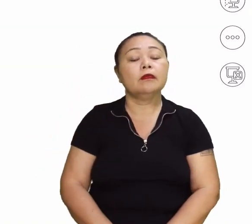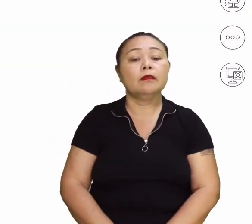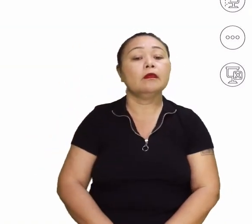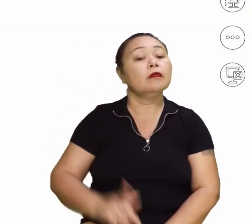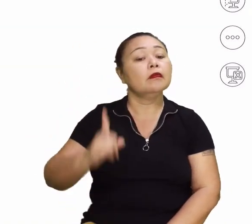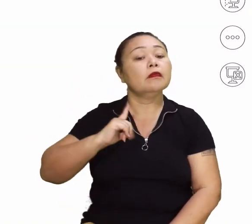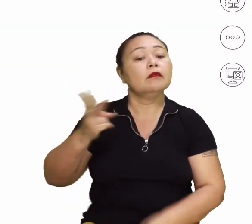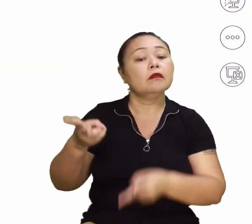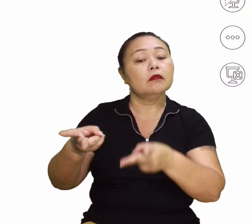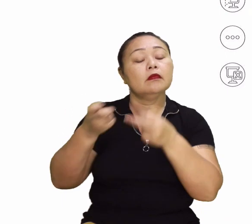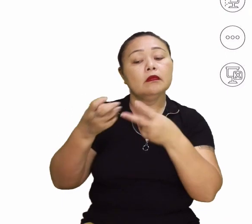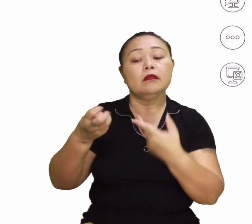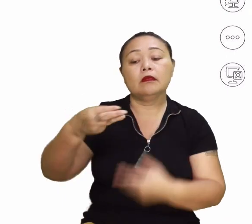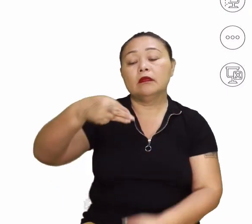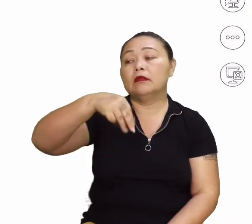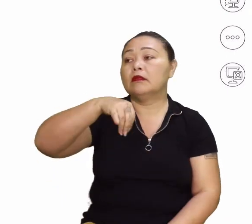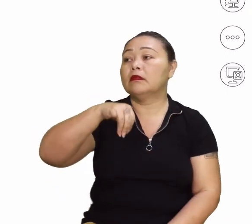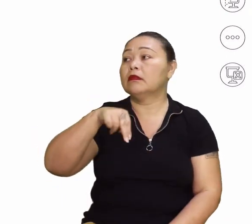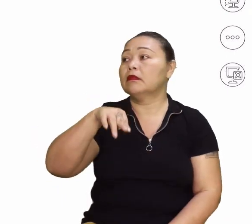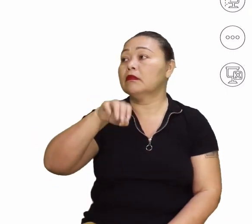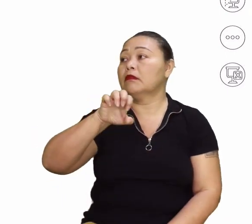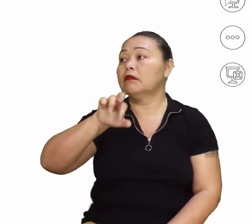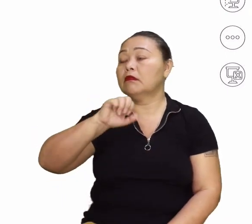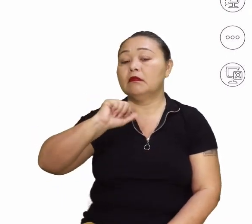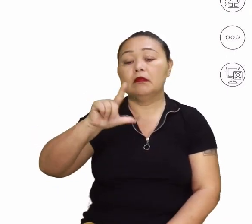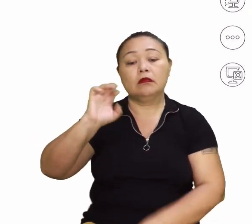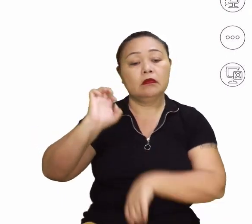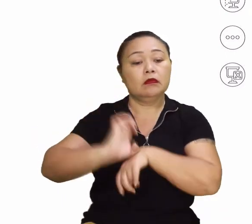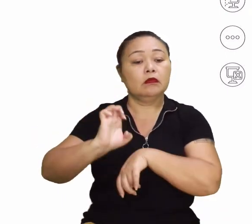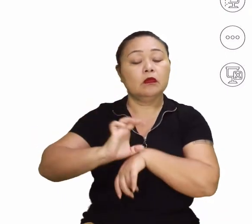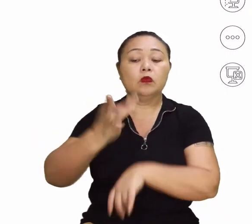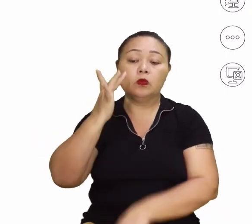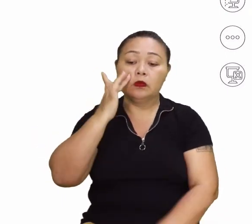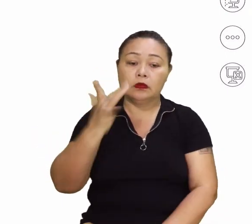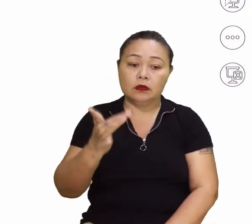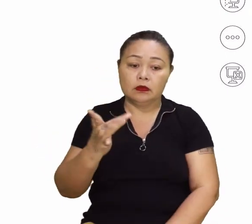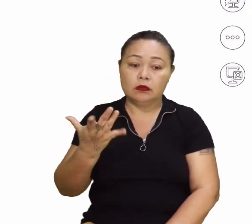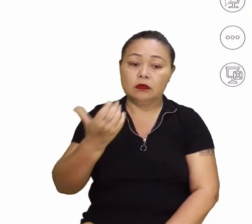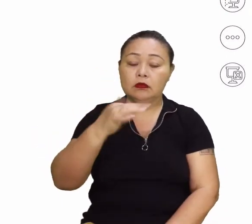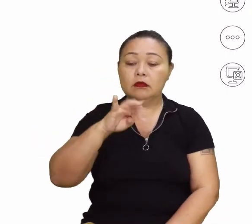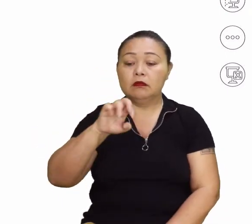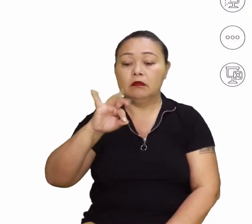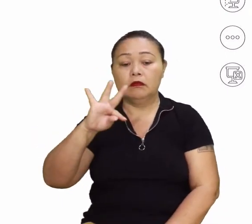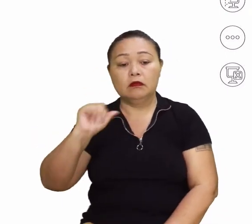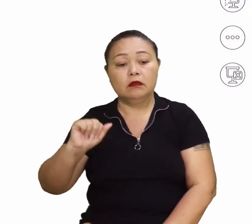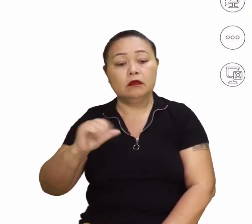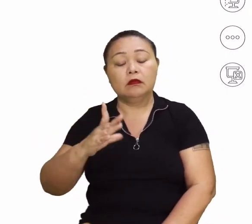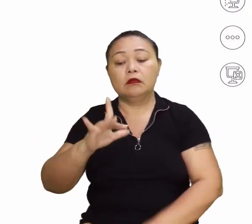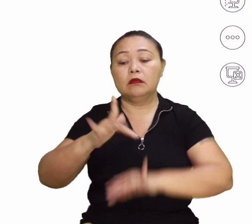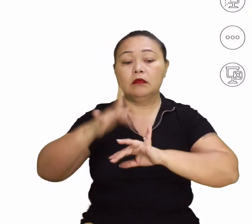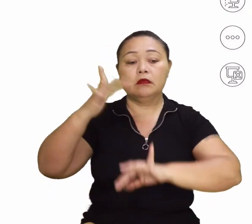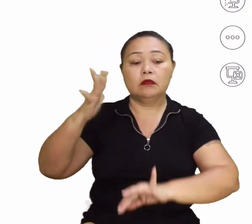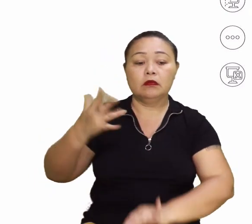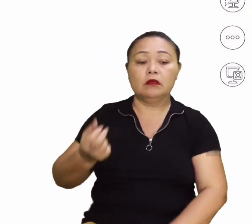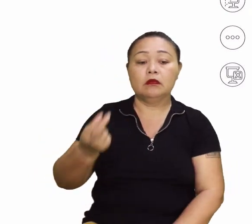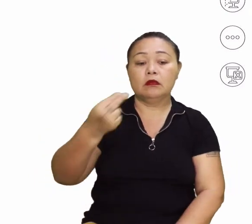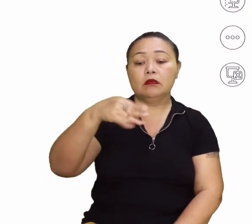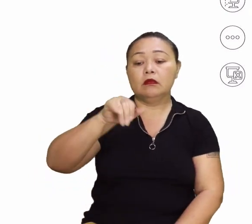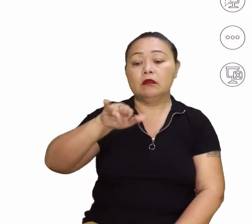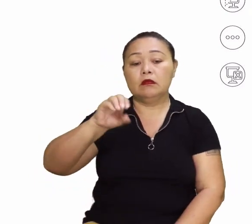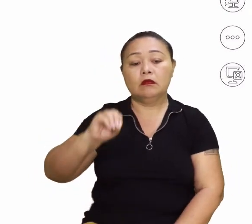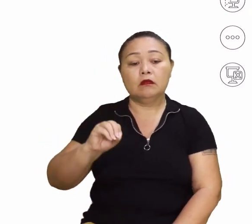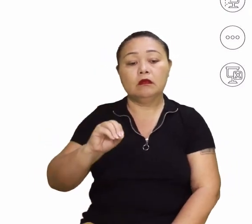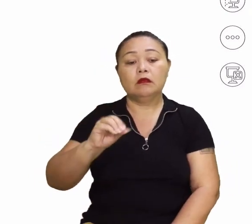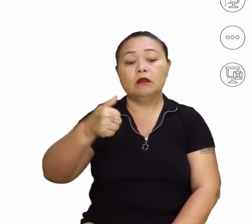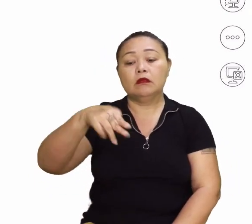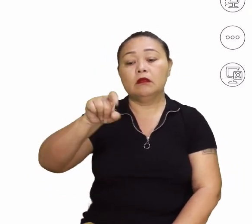O extrativismo mineral em Rondônia, nós temos o ouro, a cassiterita, diamante,